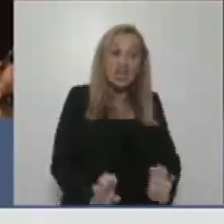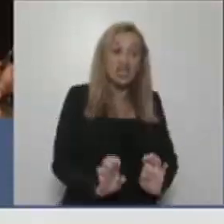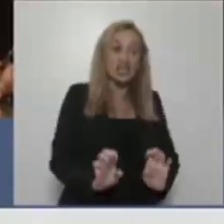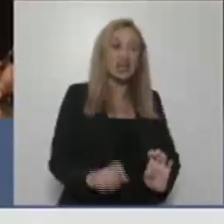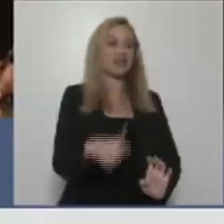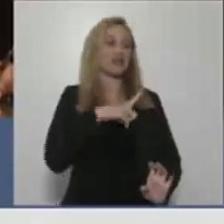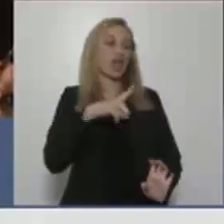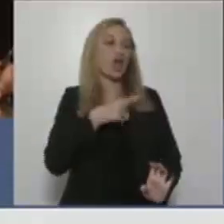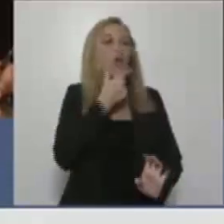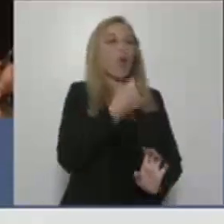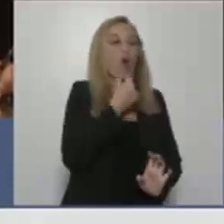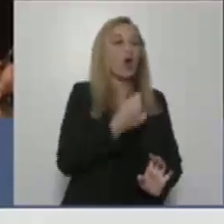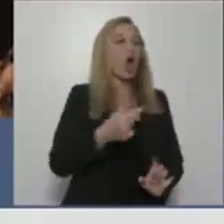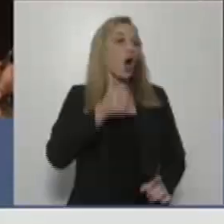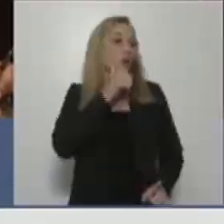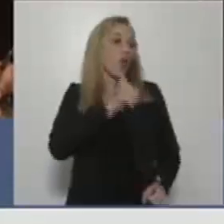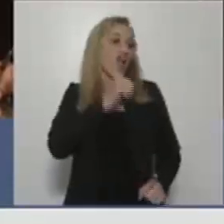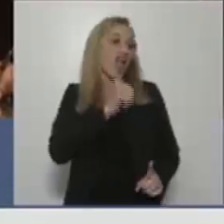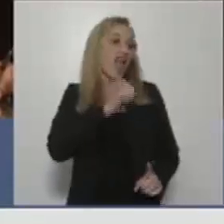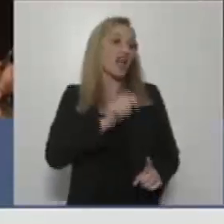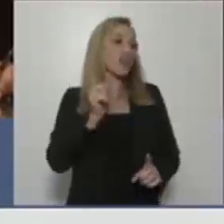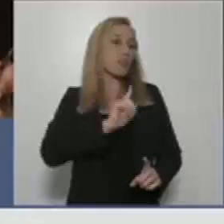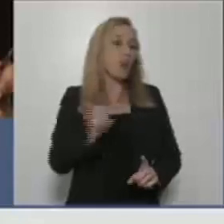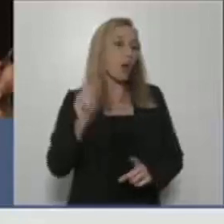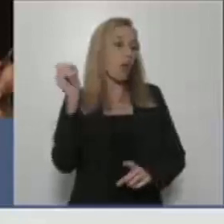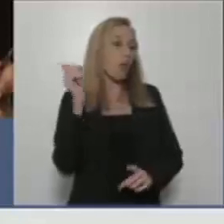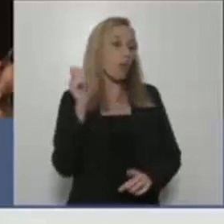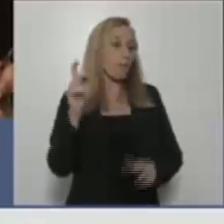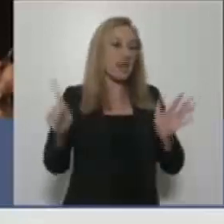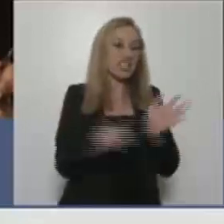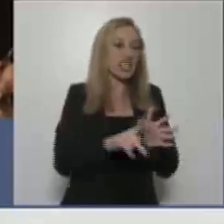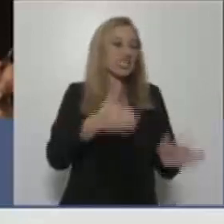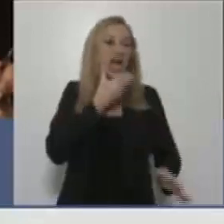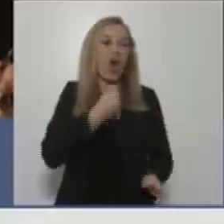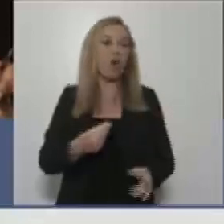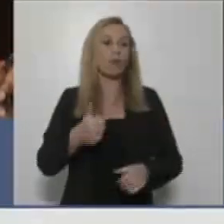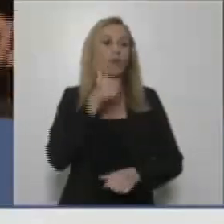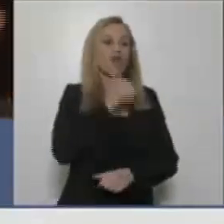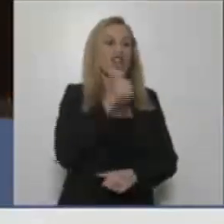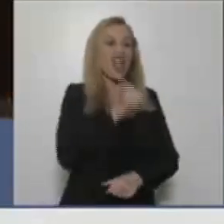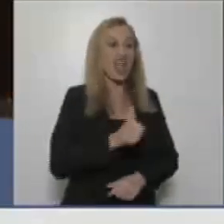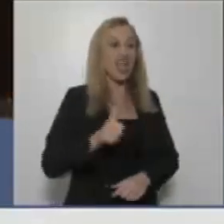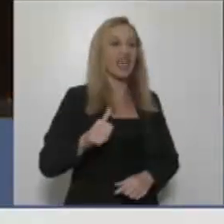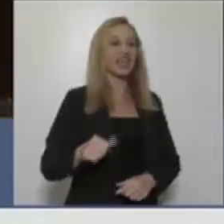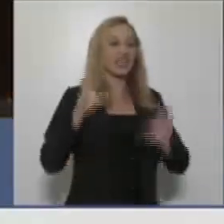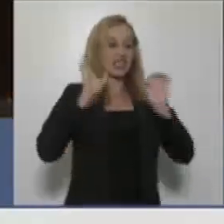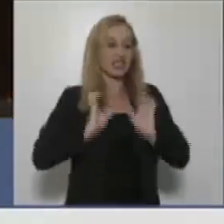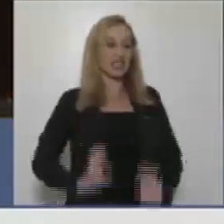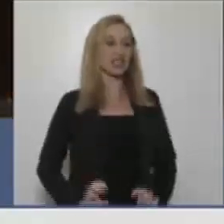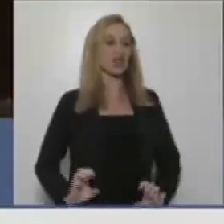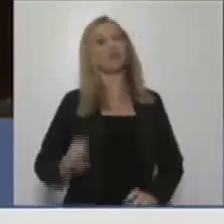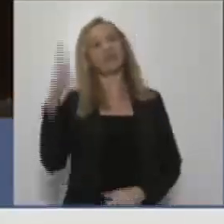é mercadoria, não é posse de homem. Mulher é cidadã brasileira como todos e todas aqui na casa.